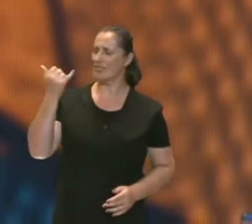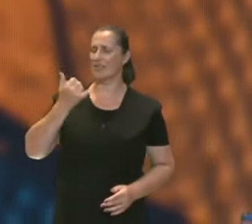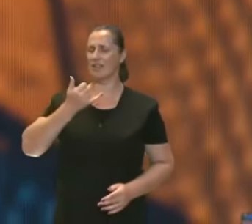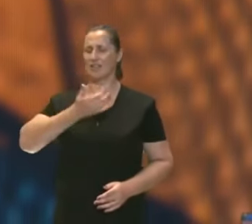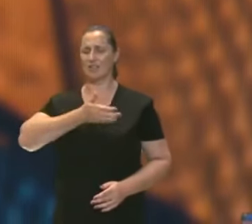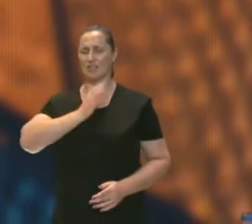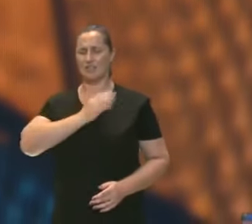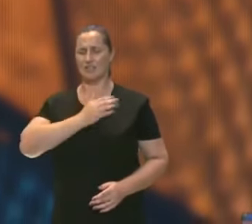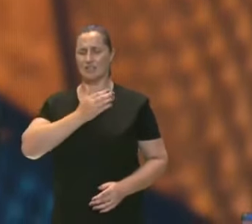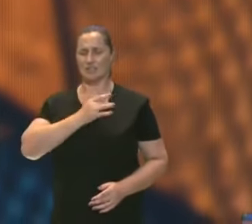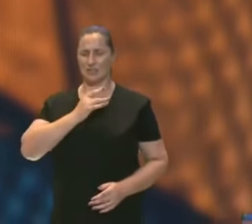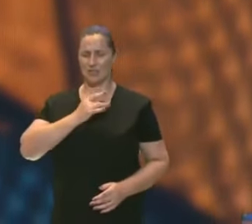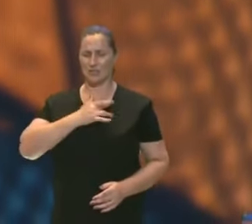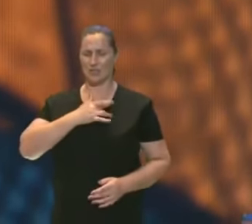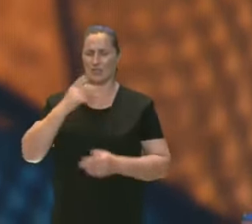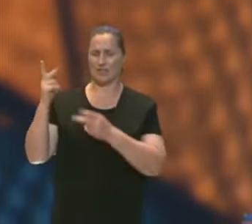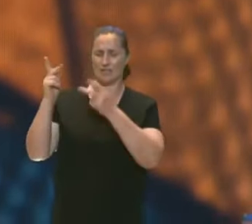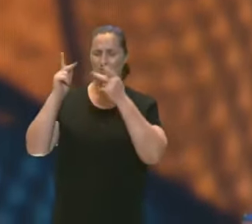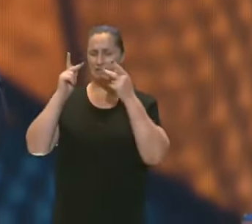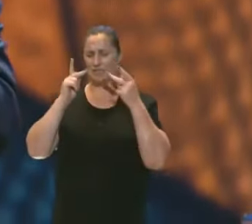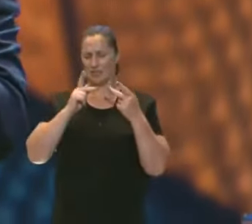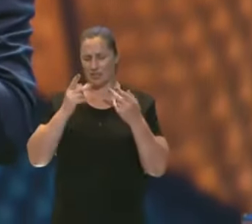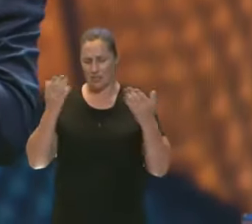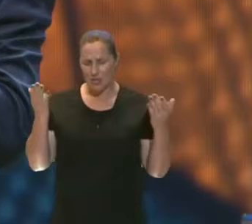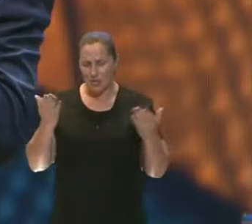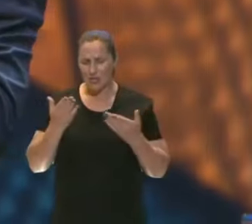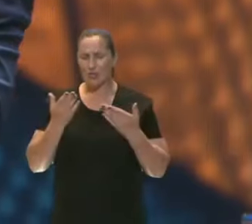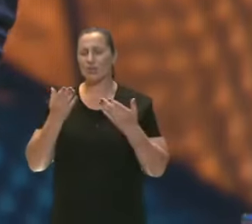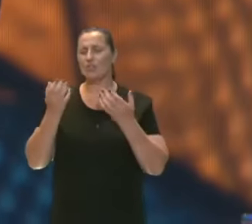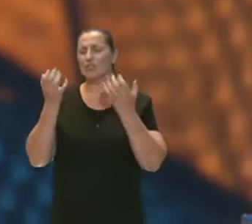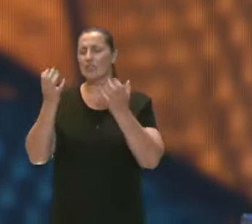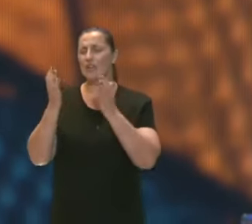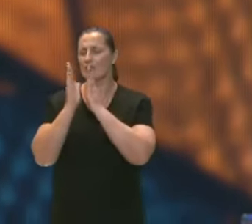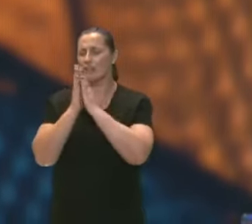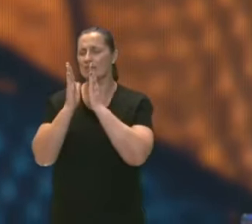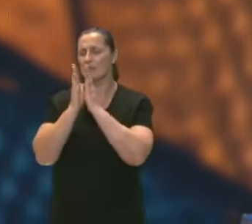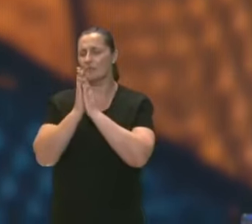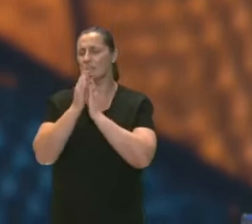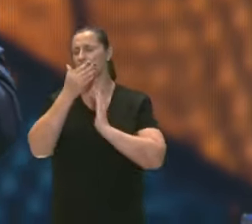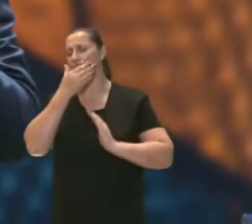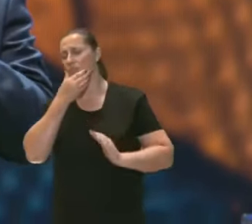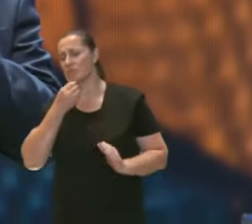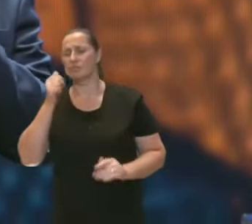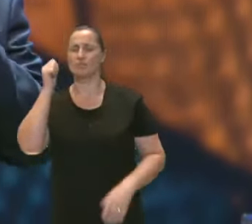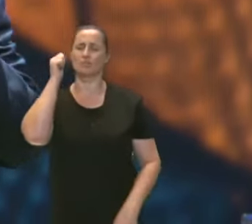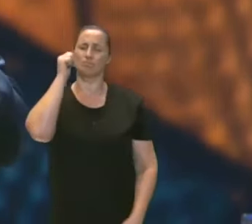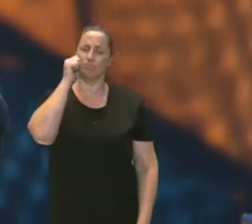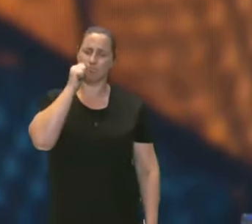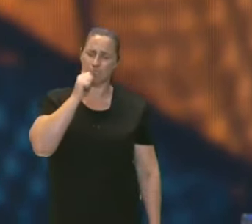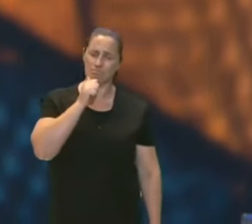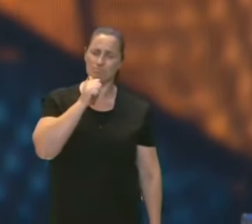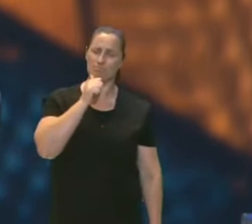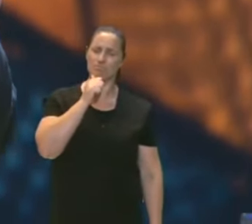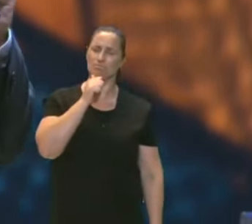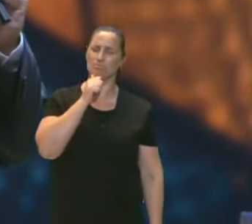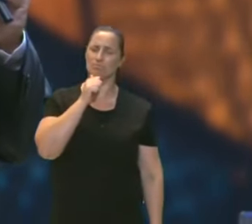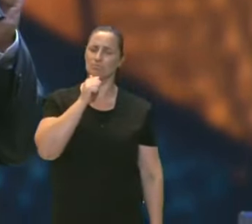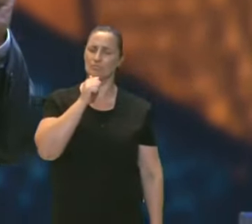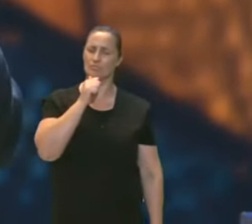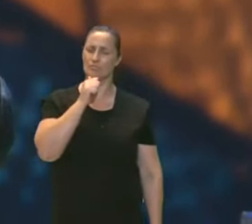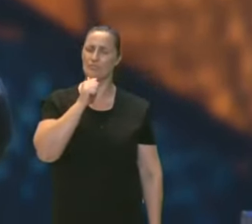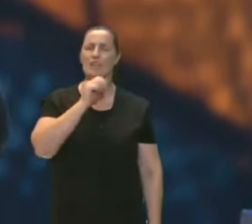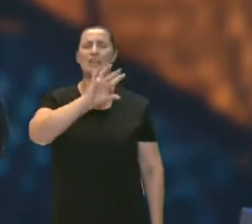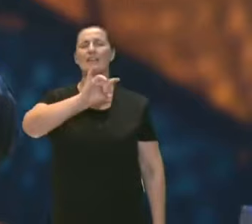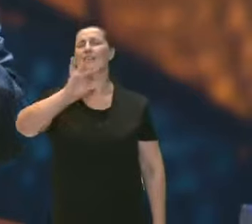coração, nos toca, nos visita. E nessa noite eu quero orar pelos meus irmãos e irmãs, homens, mulheres, Cada